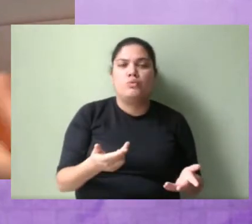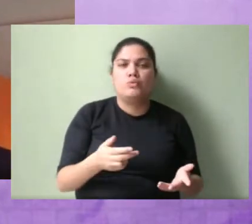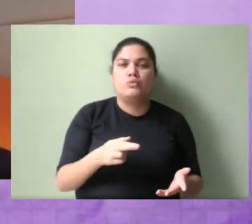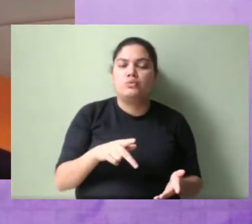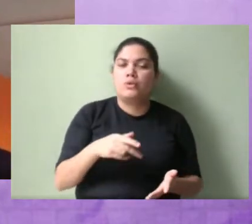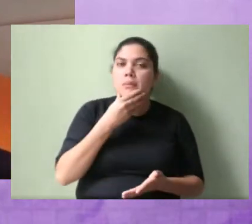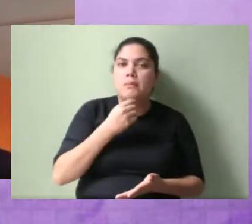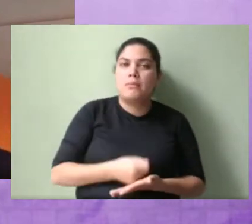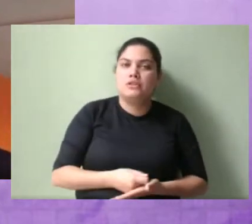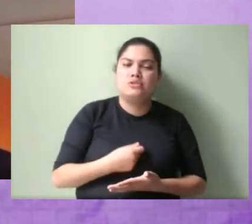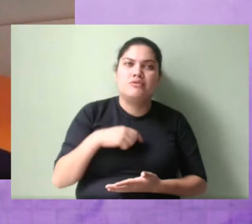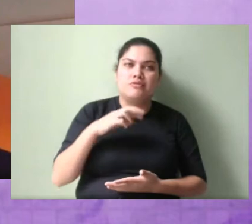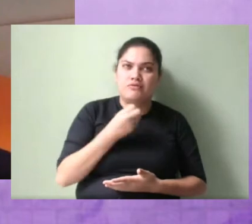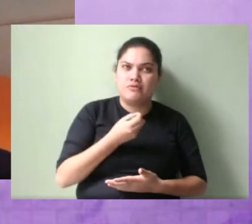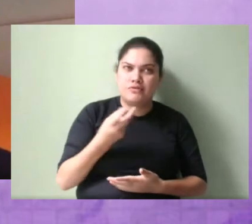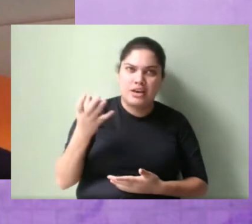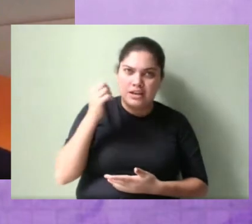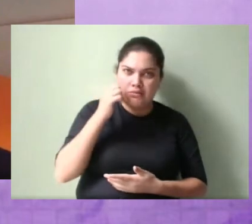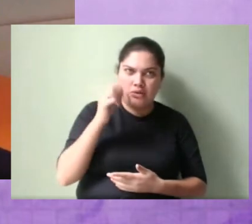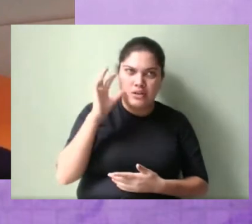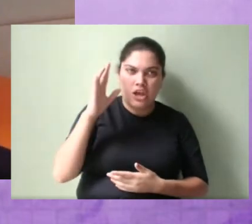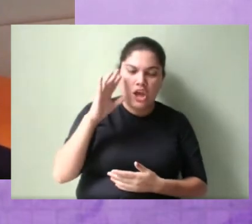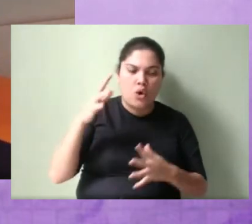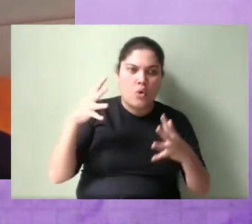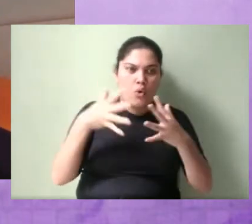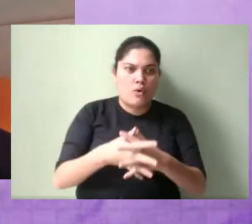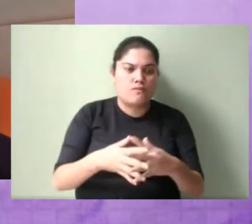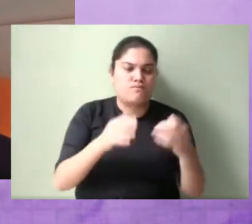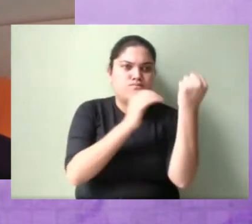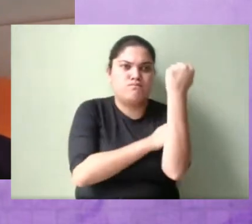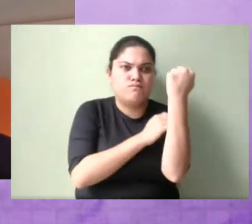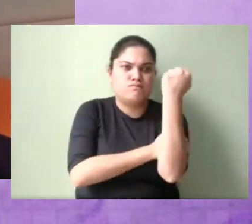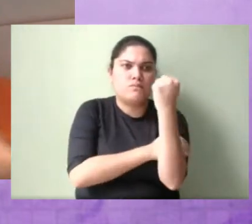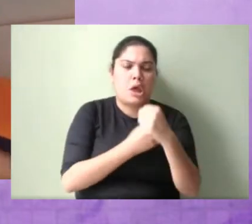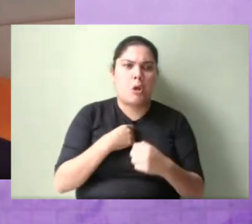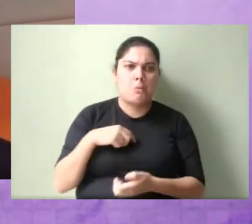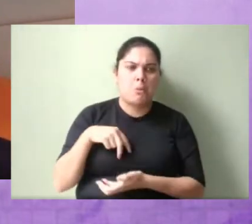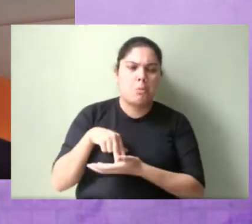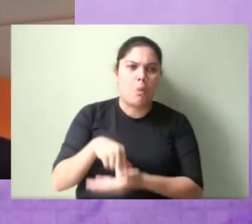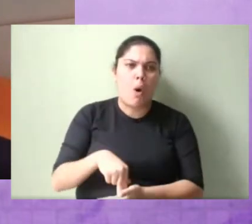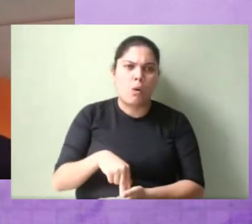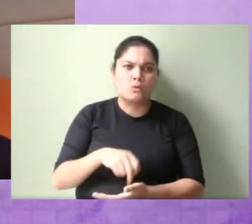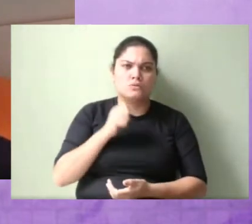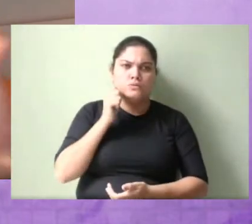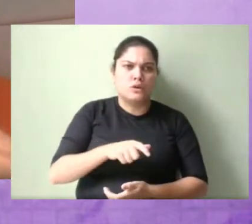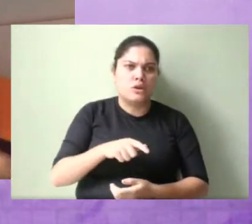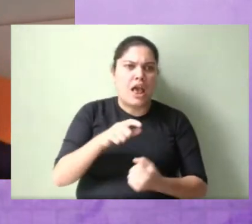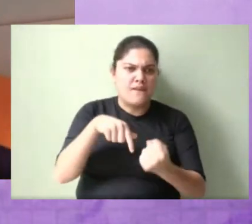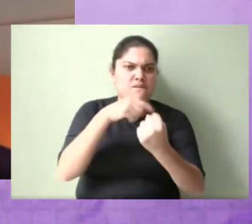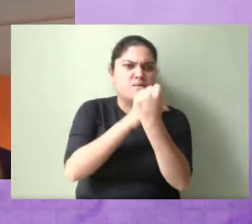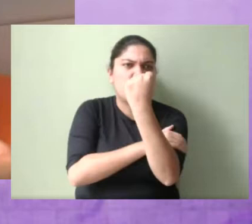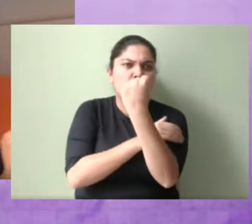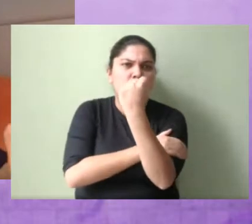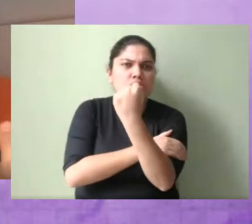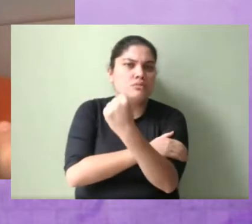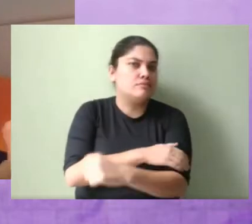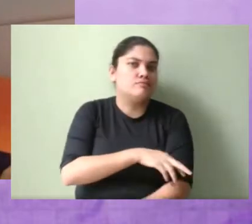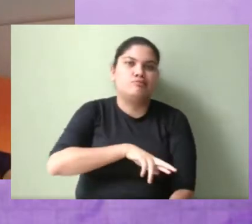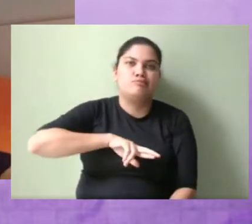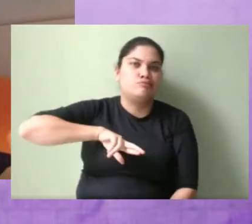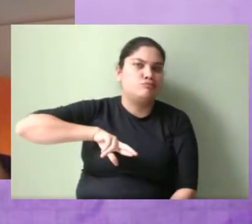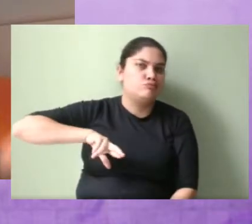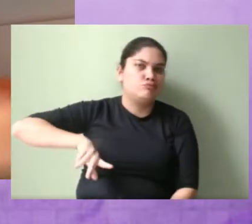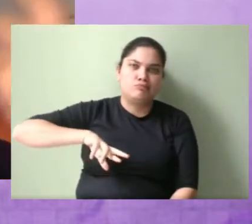tem muita aluna fazendo isso com professora. Né? Não é o machismo que a gente está chamando, que tem muita mulher confundindo